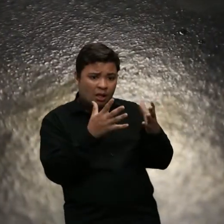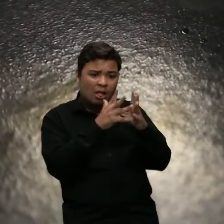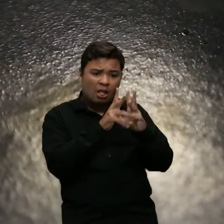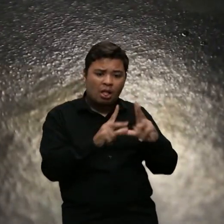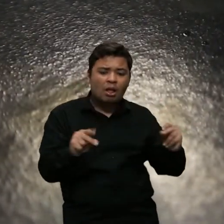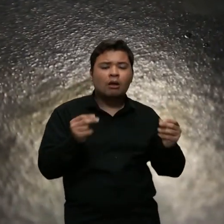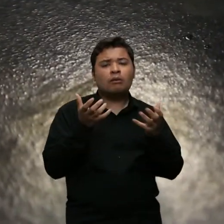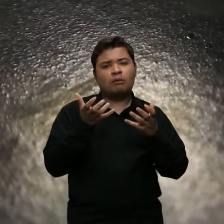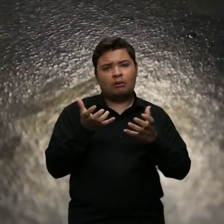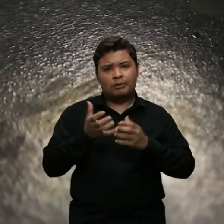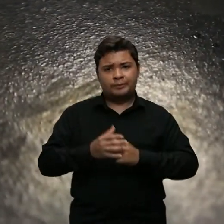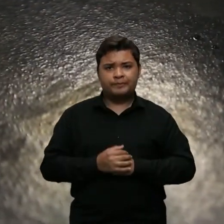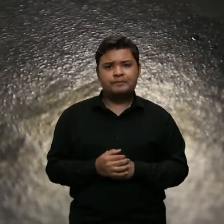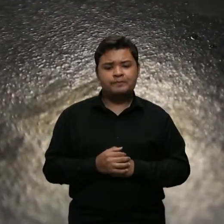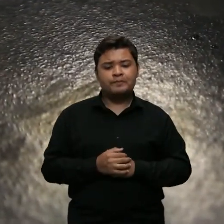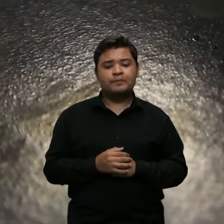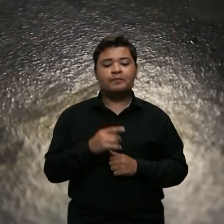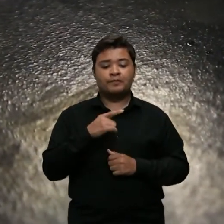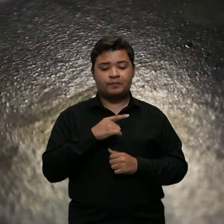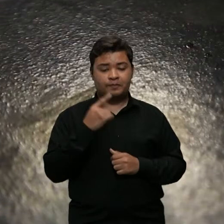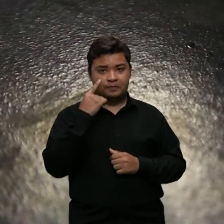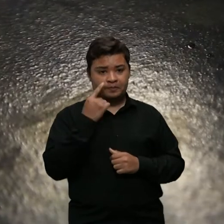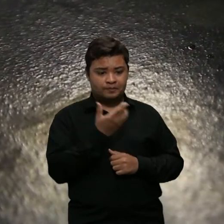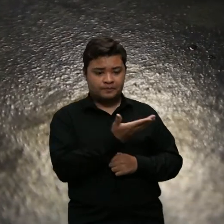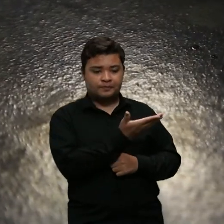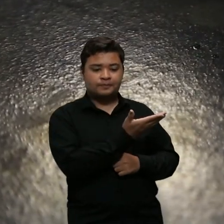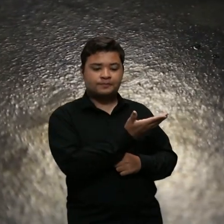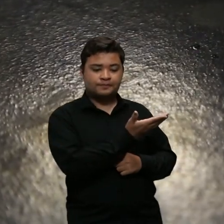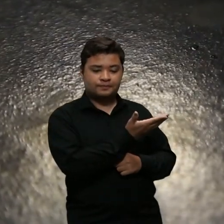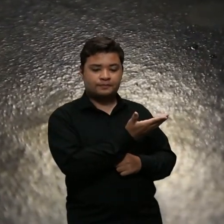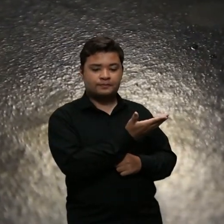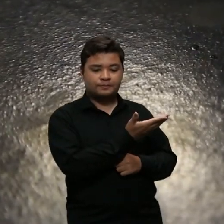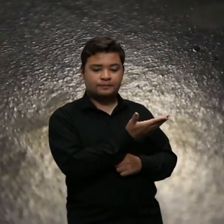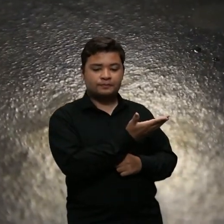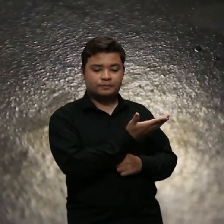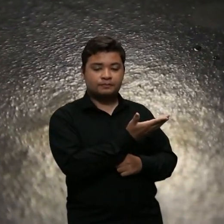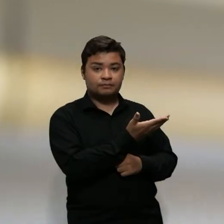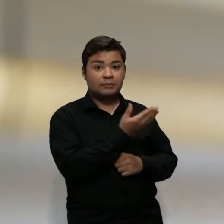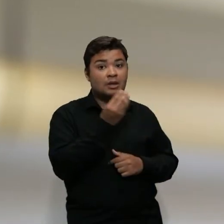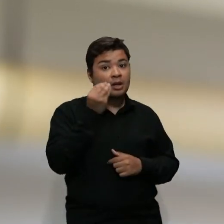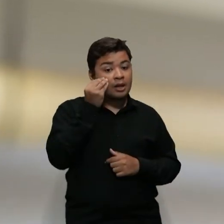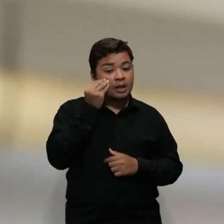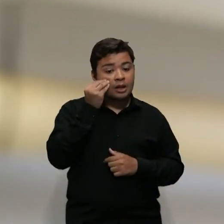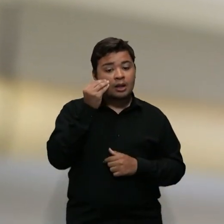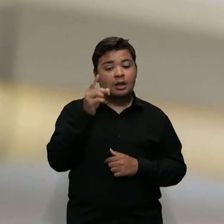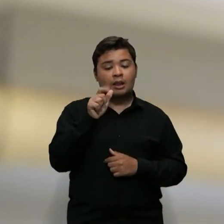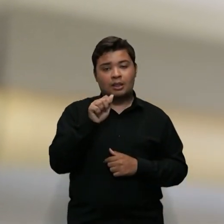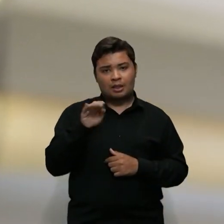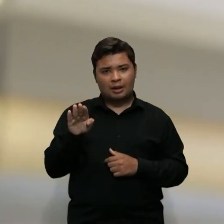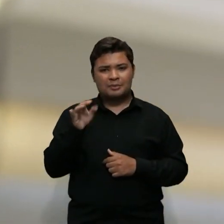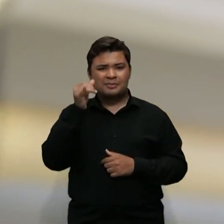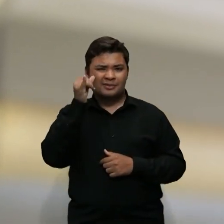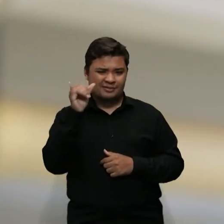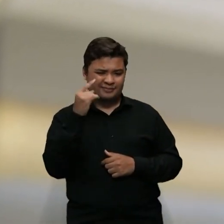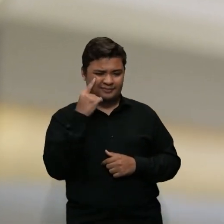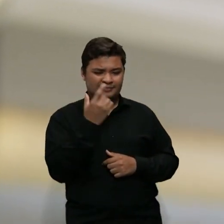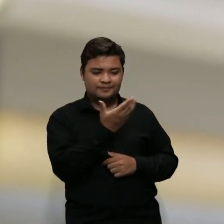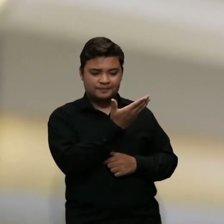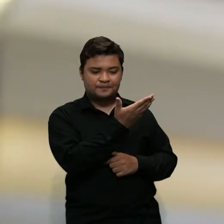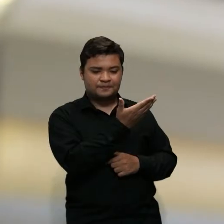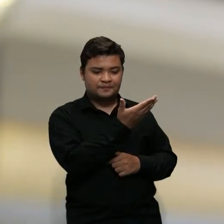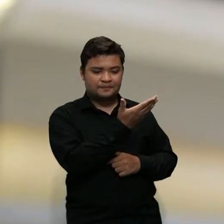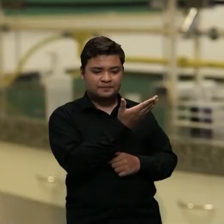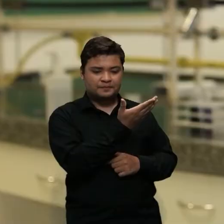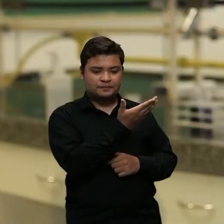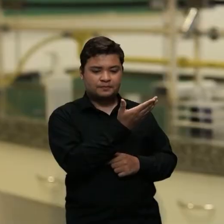A ideia é utilizar um sensor de papel nos experimentos de laboratório, substituindo os tubos de